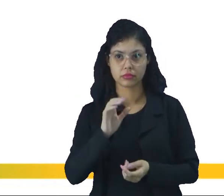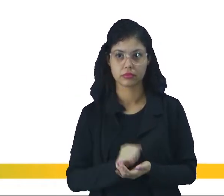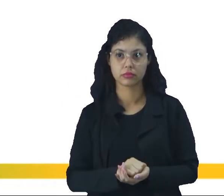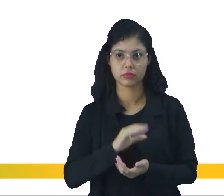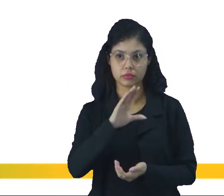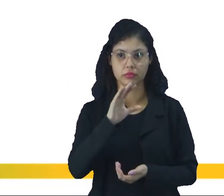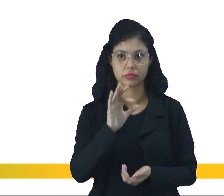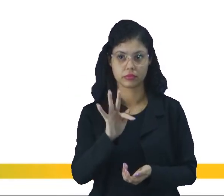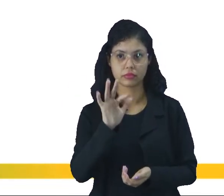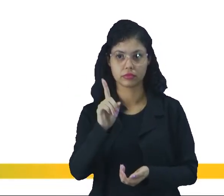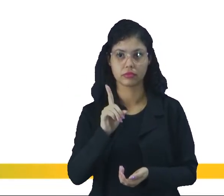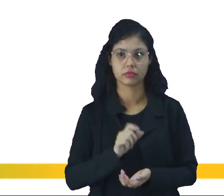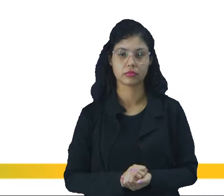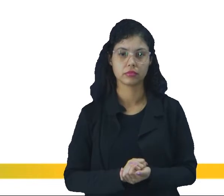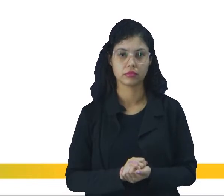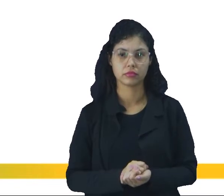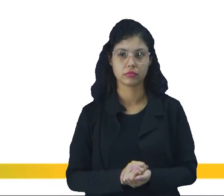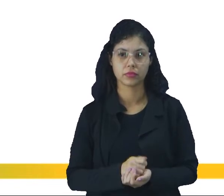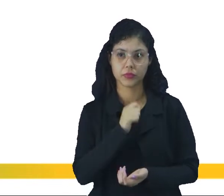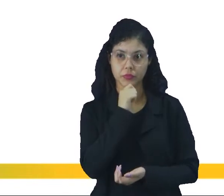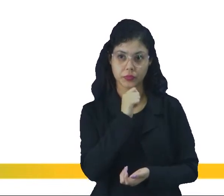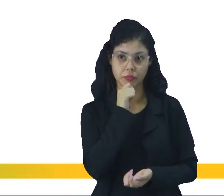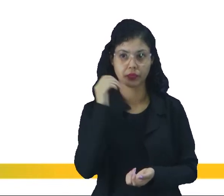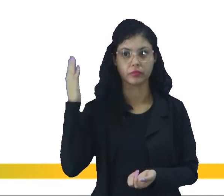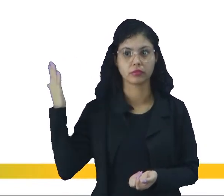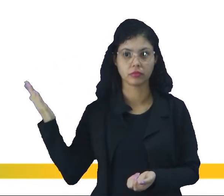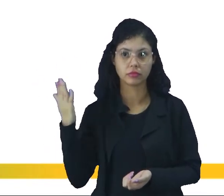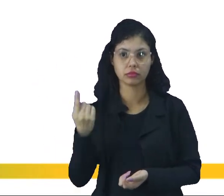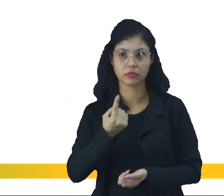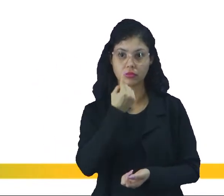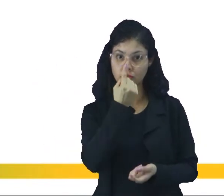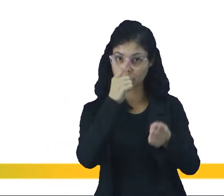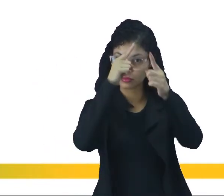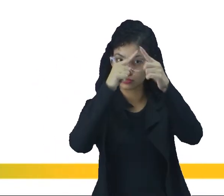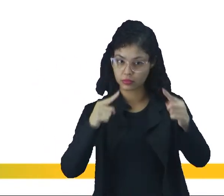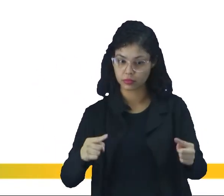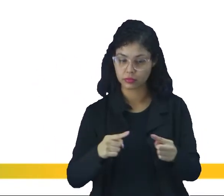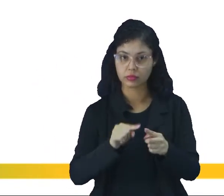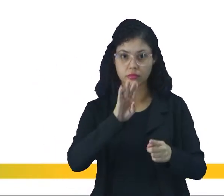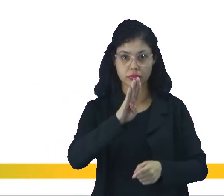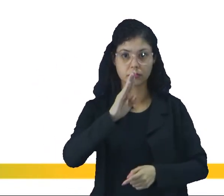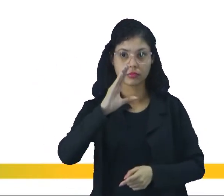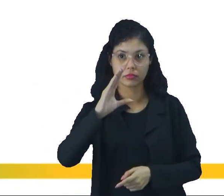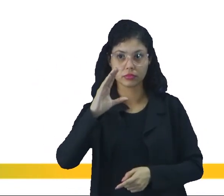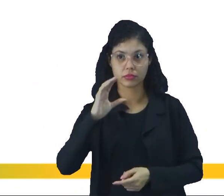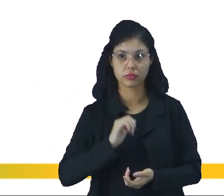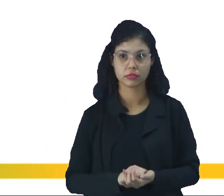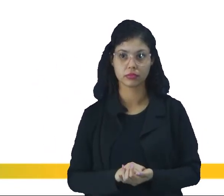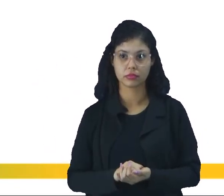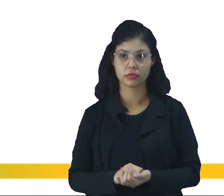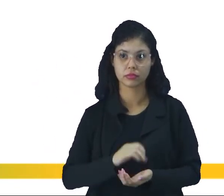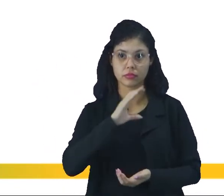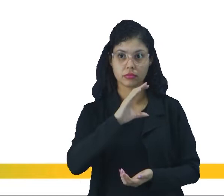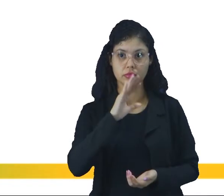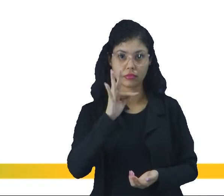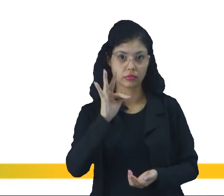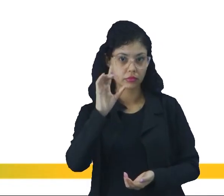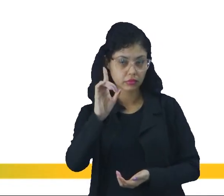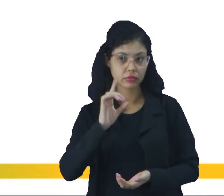e CFD. Ó, aqui eu tenho um triângulo BEC e aqui